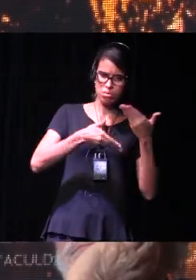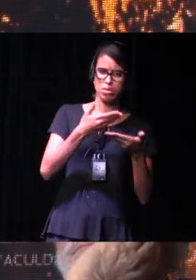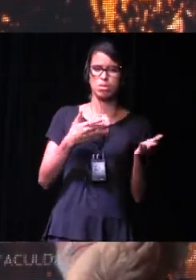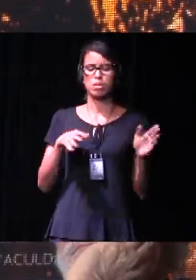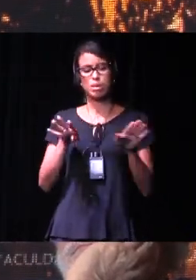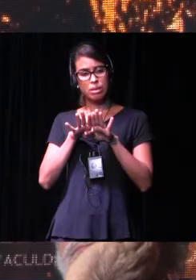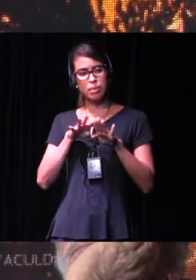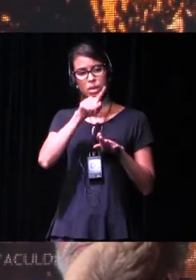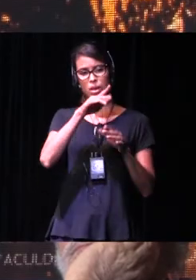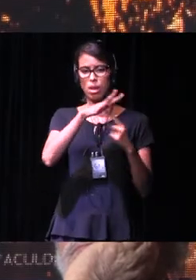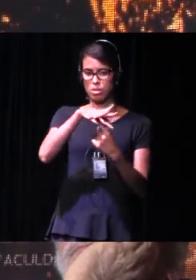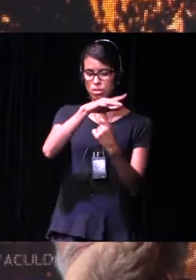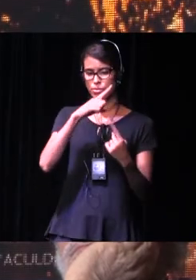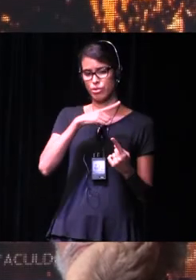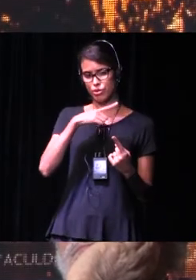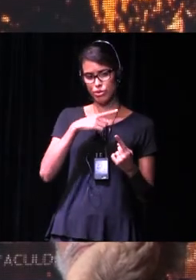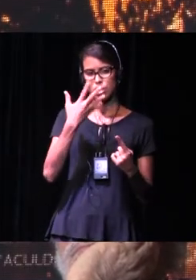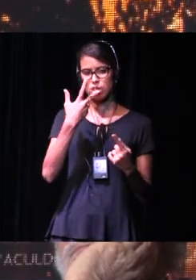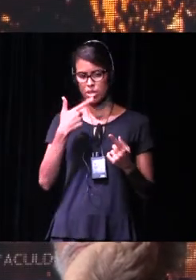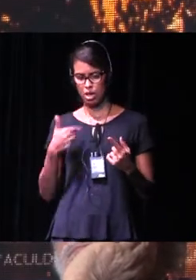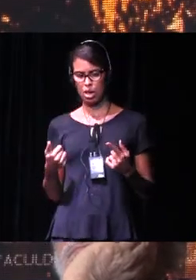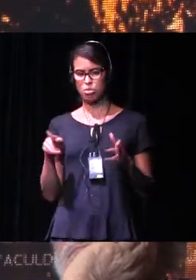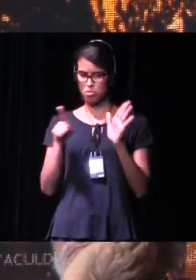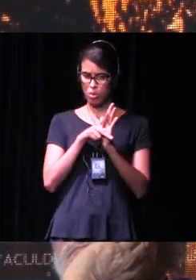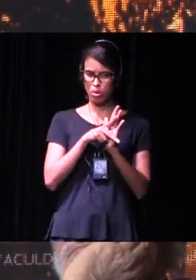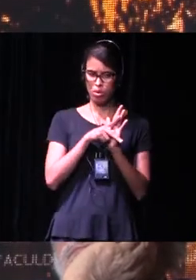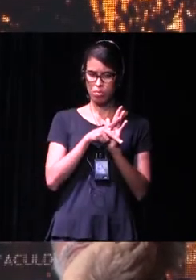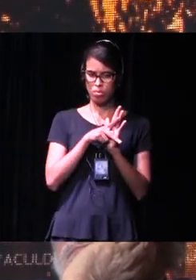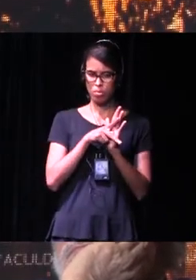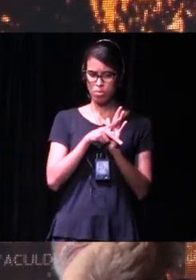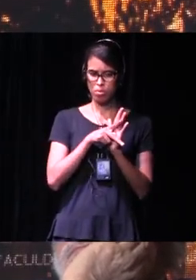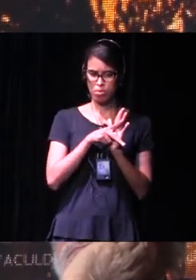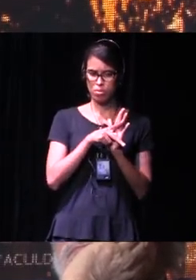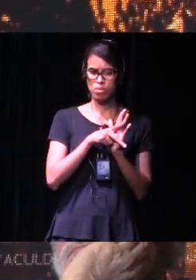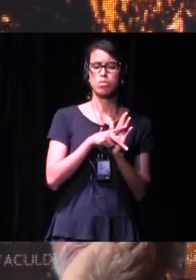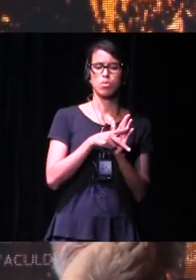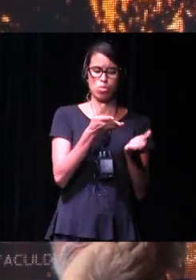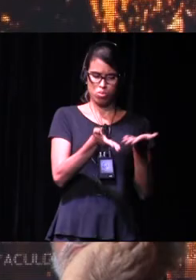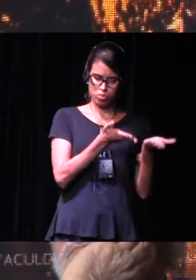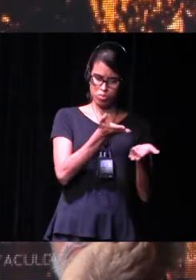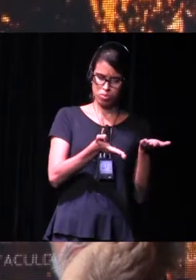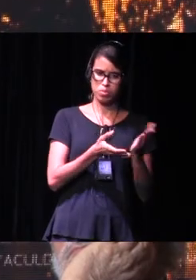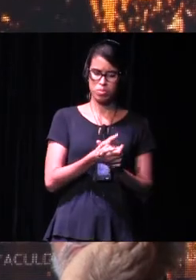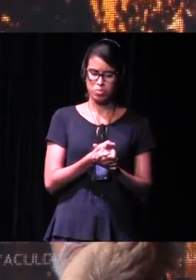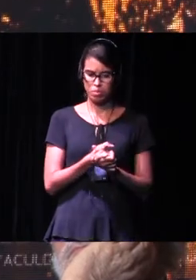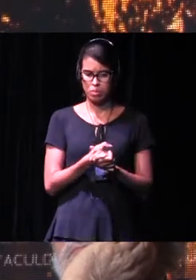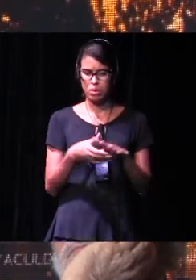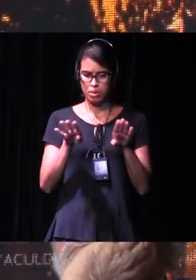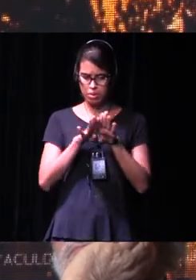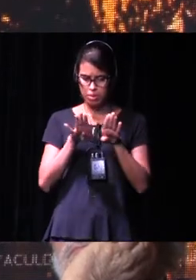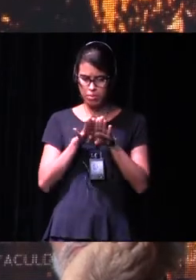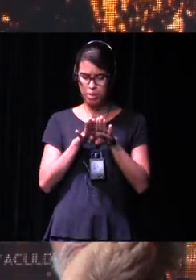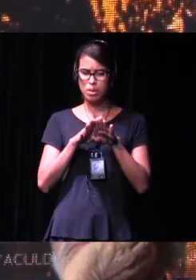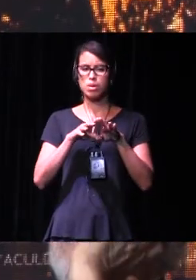tinham suprimido um espaço que fazia parte de um itinerário de um roteiro muito maior da